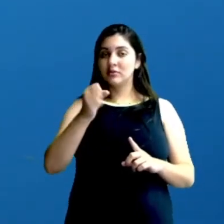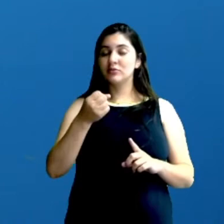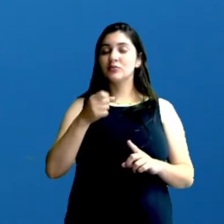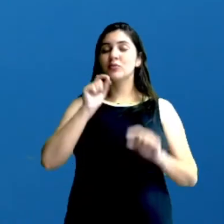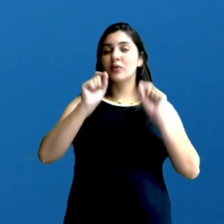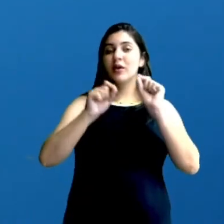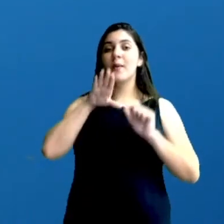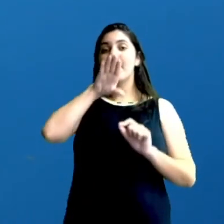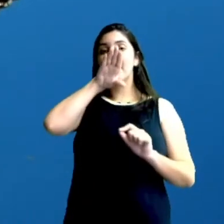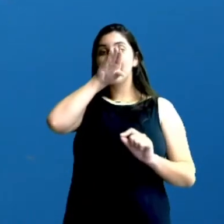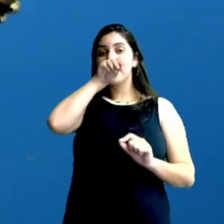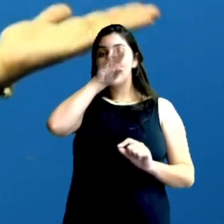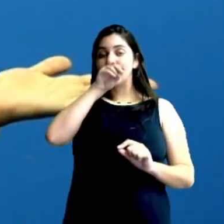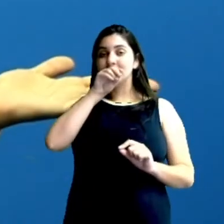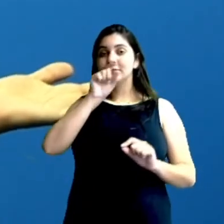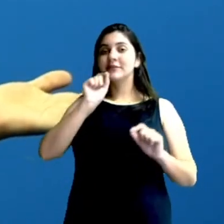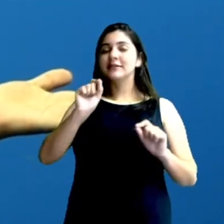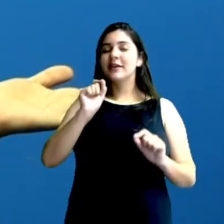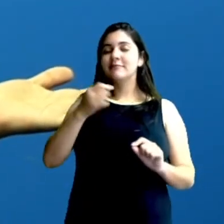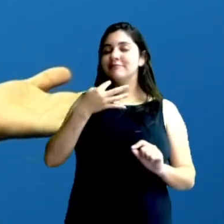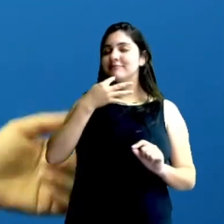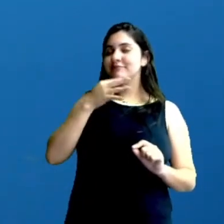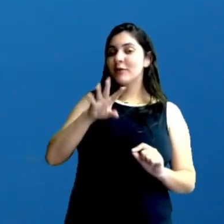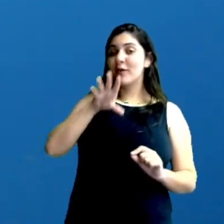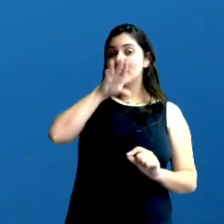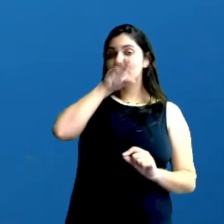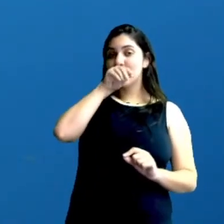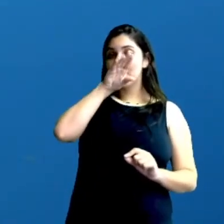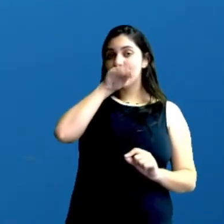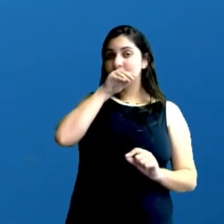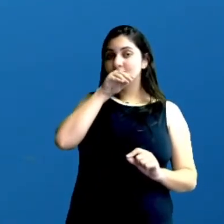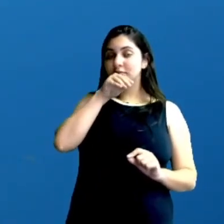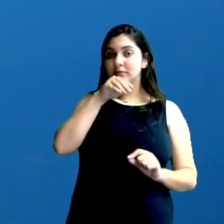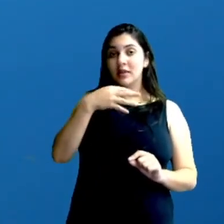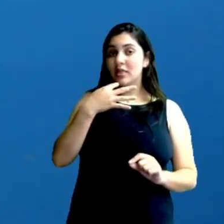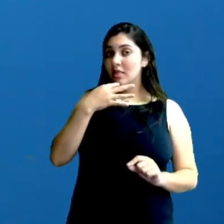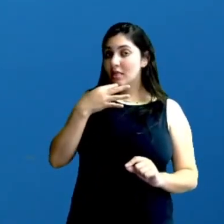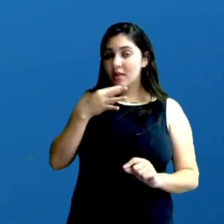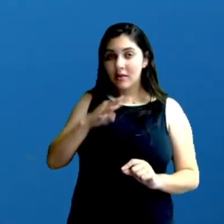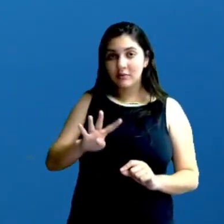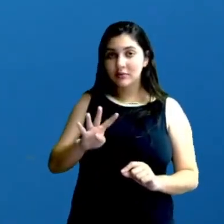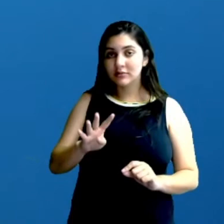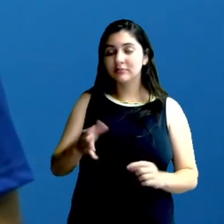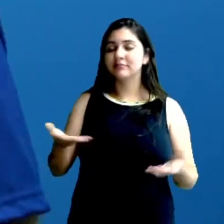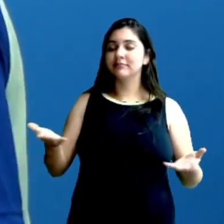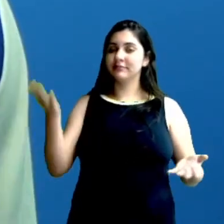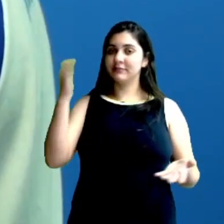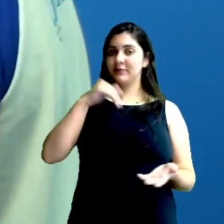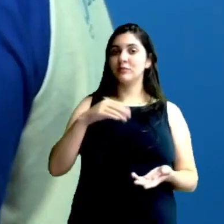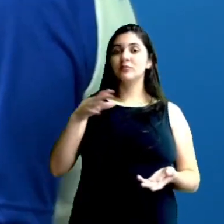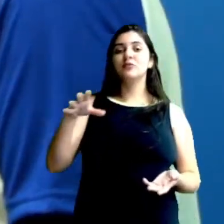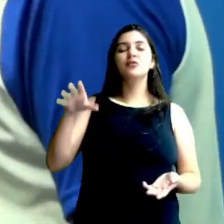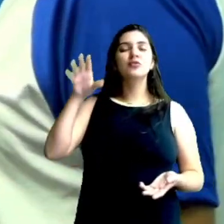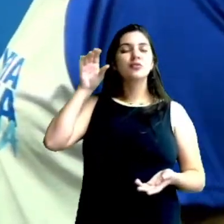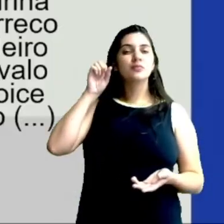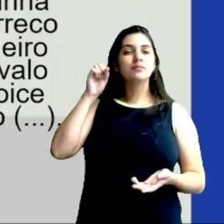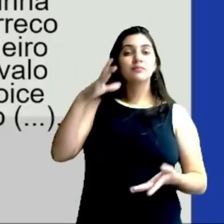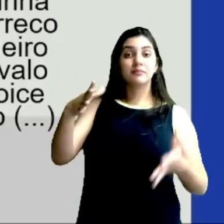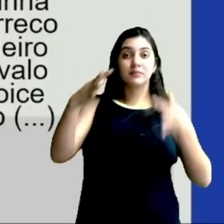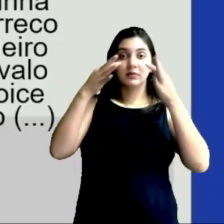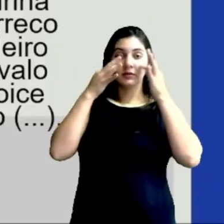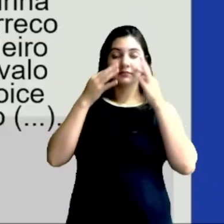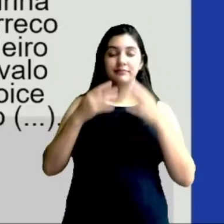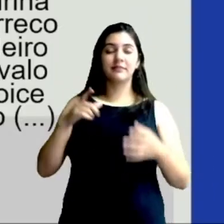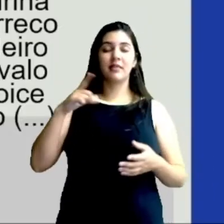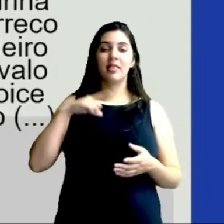o pato quem não conhece o pato de Vinícius de Moraes Espera aí você não conhece então vamos lá escuta lá